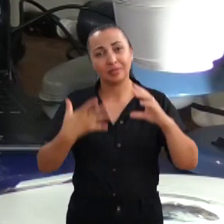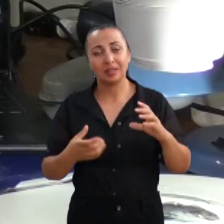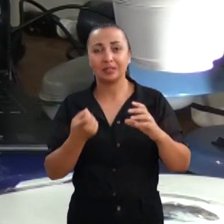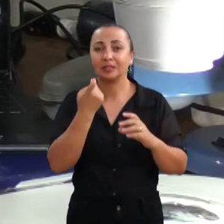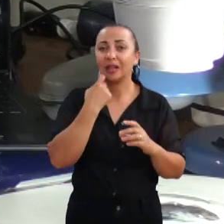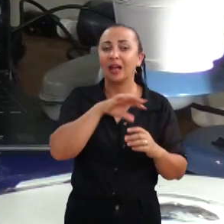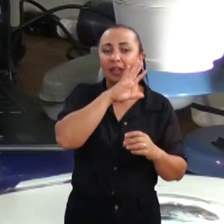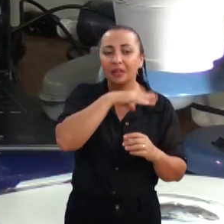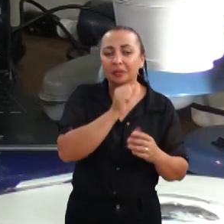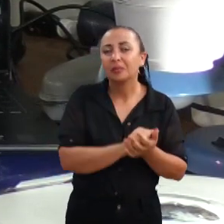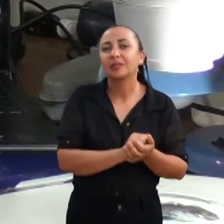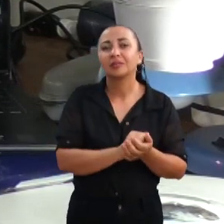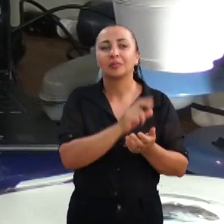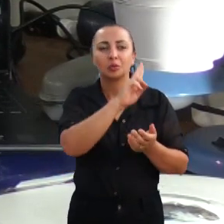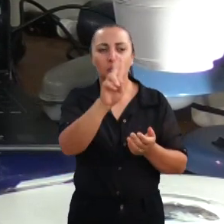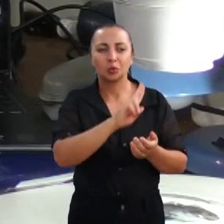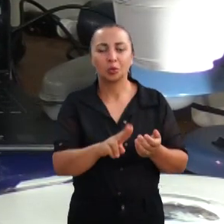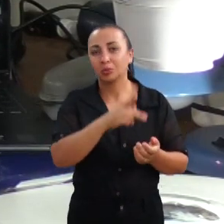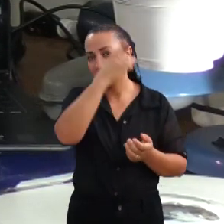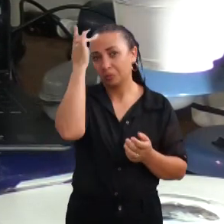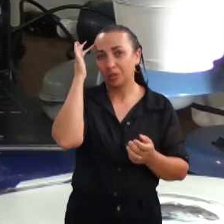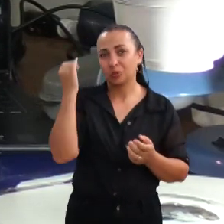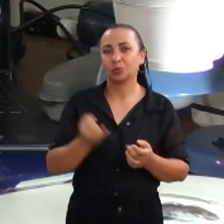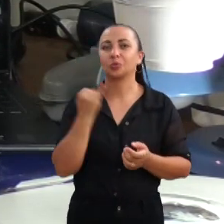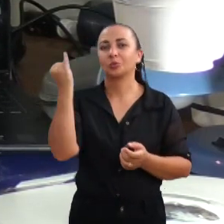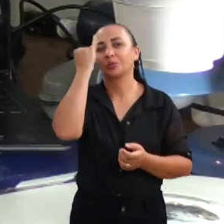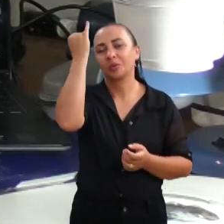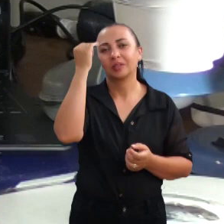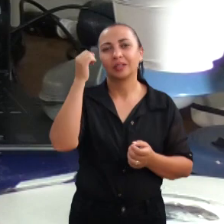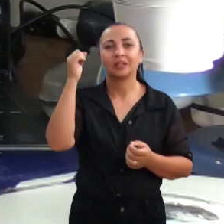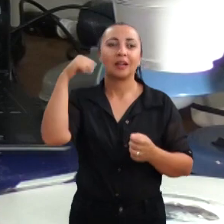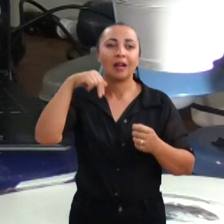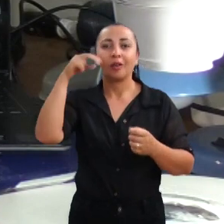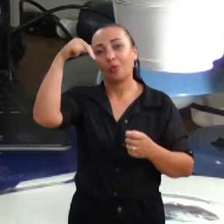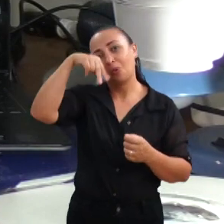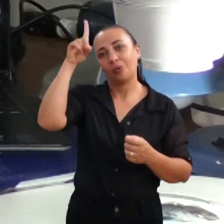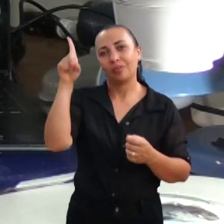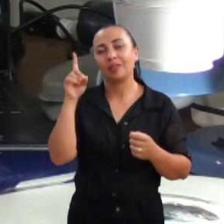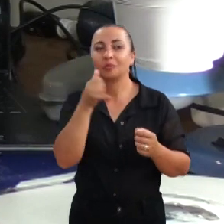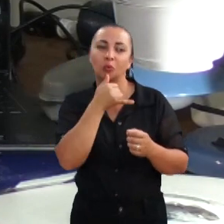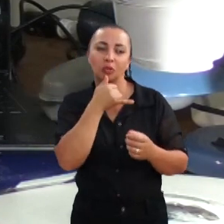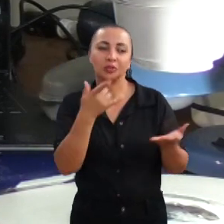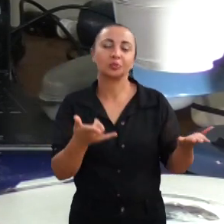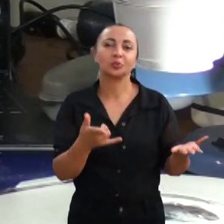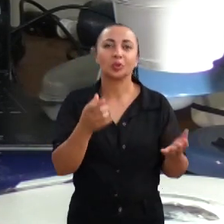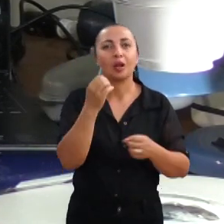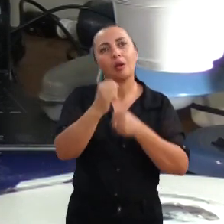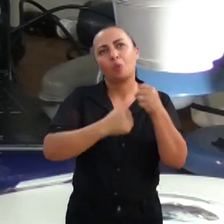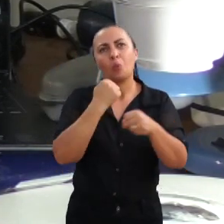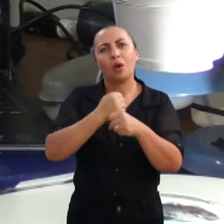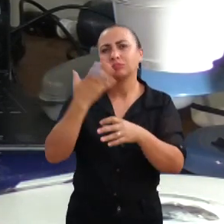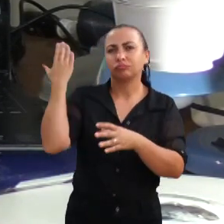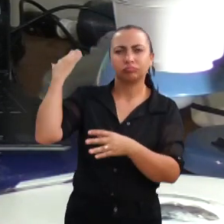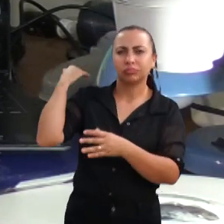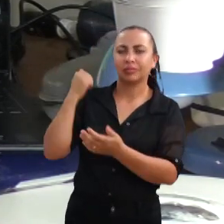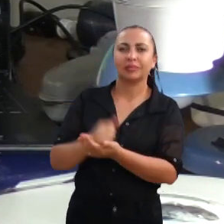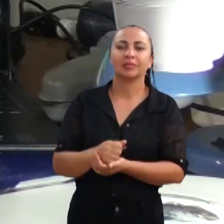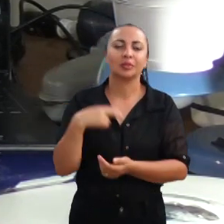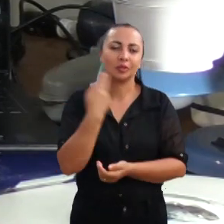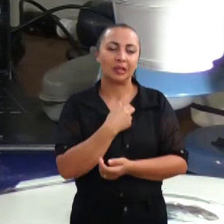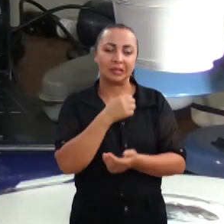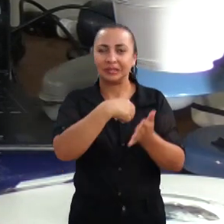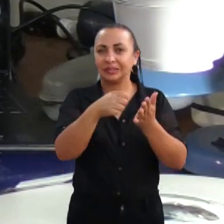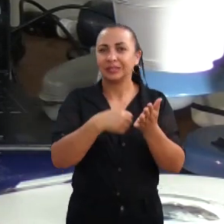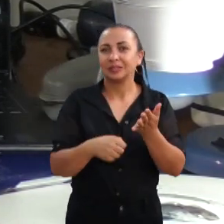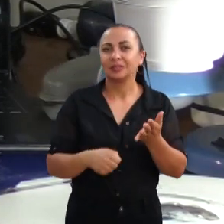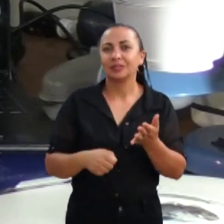tenho descrito espécies e tenho colocado nomes, né, de pessoas importantes daqui do Nordeste, por exemplo, né, há um ano atrás eu